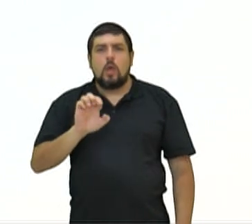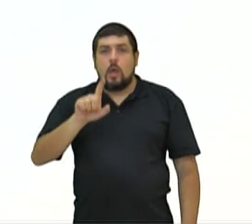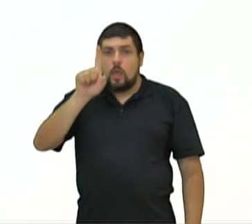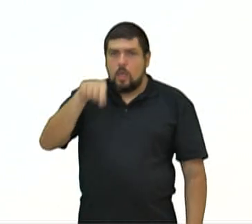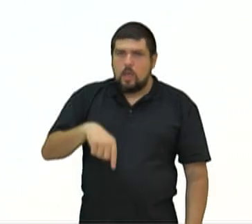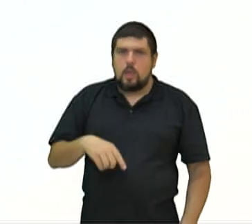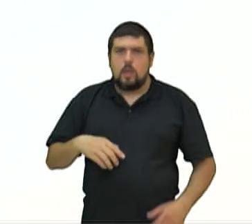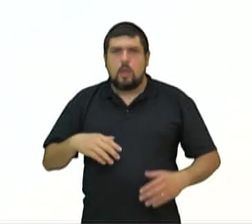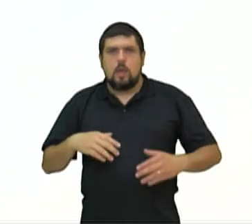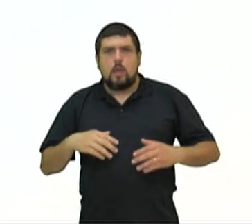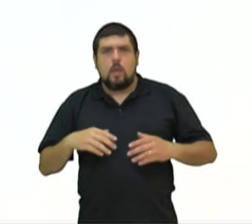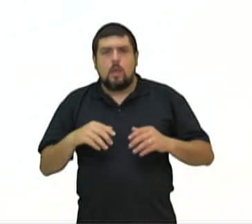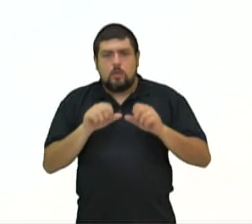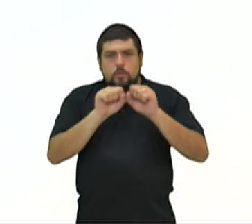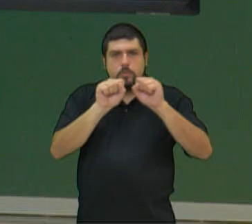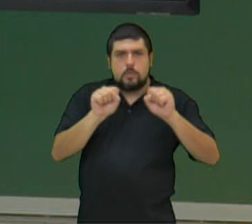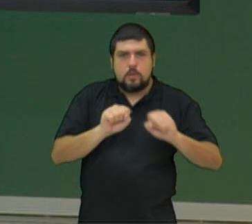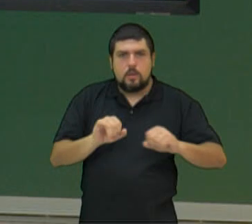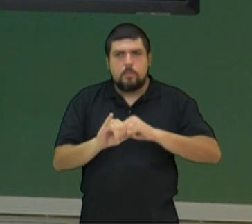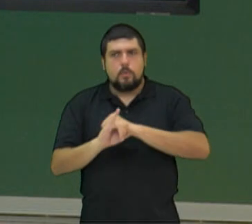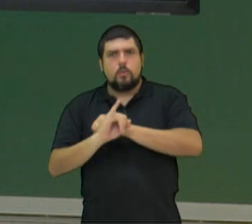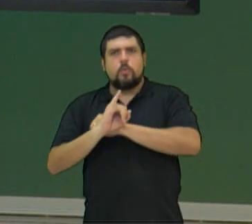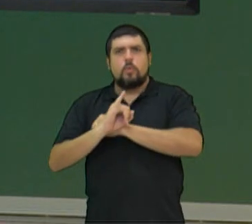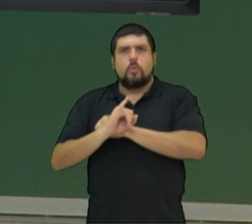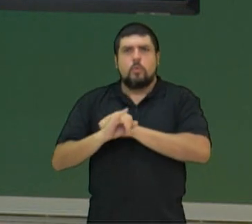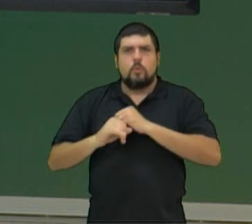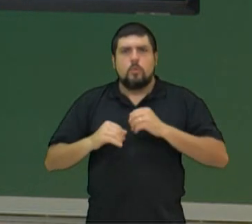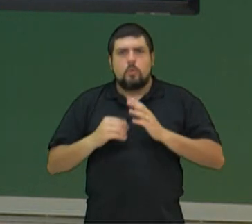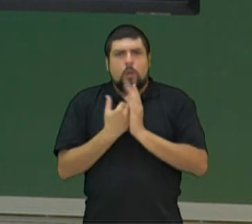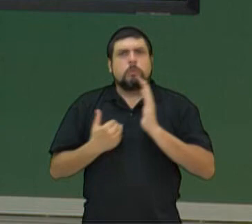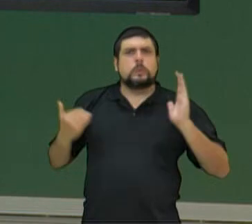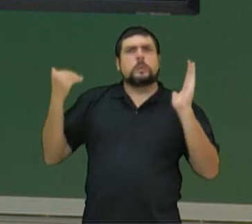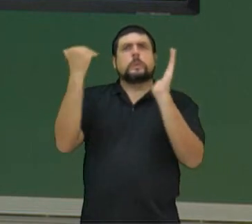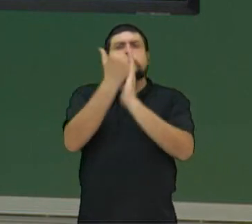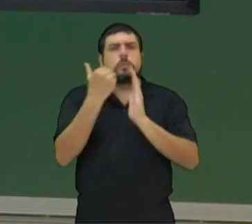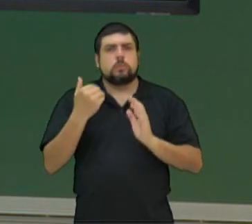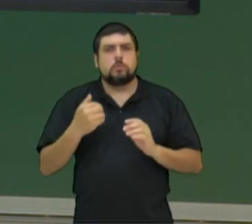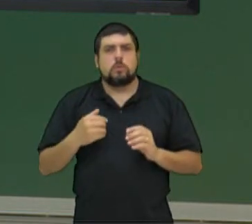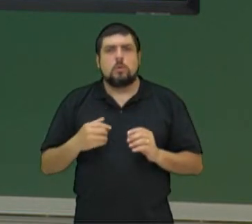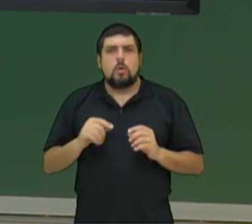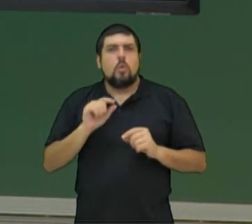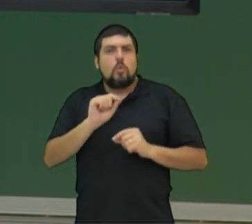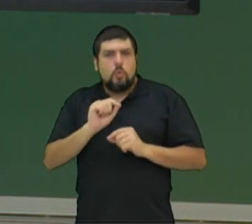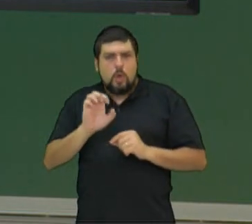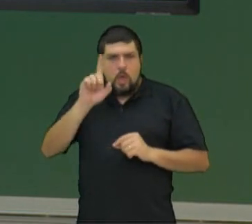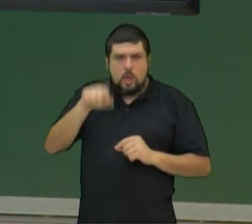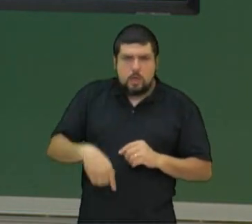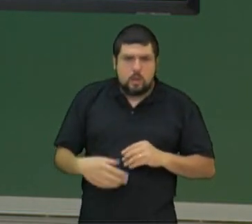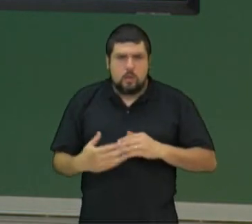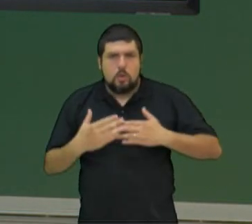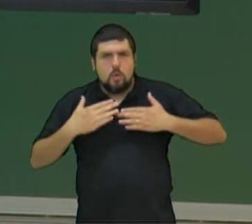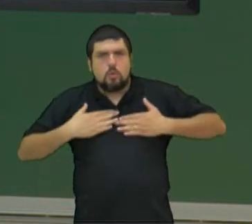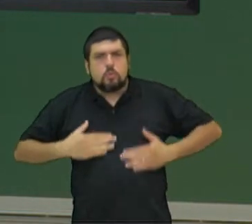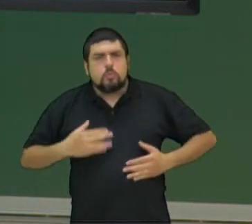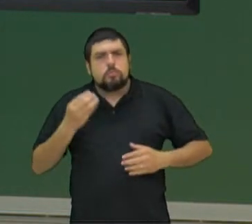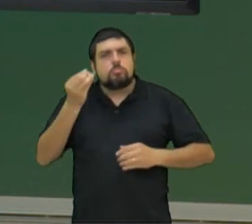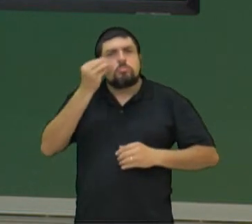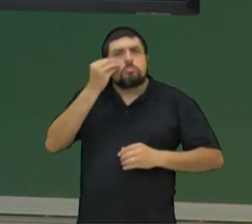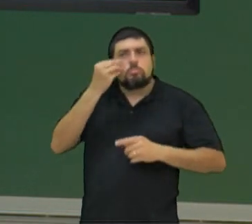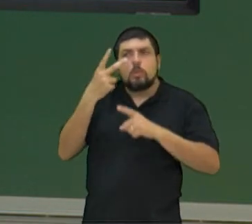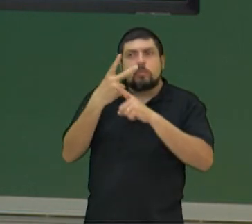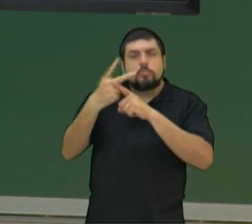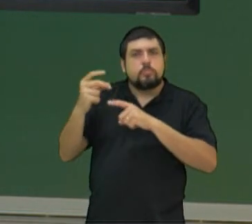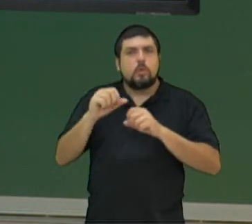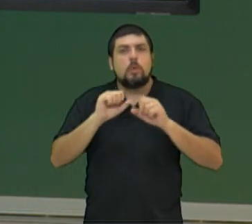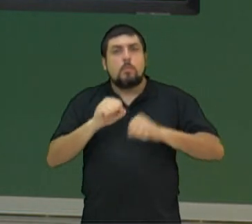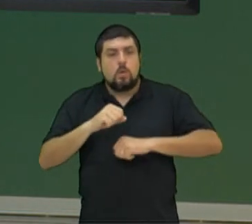exagerada do sistema imunitário. O sistema imunitário está tentando proteger o organismo e aí a pessoa pode ter